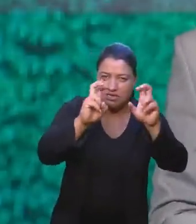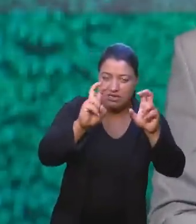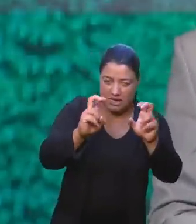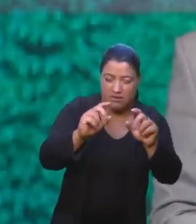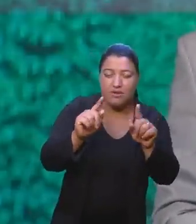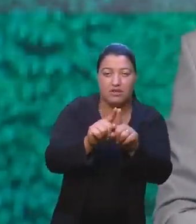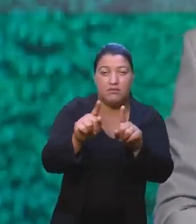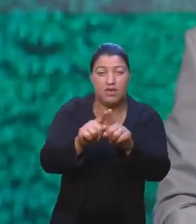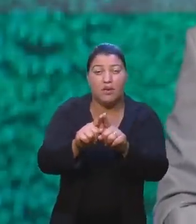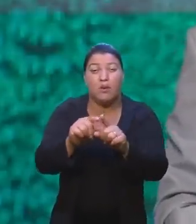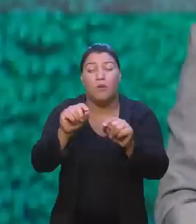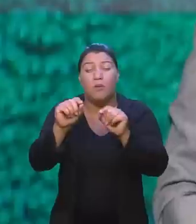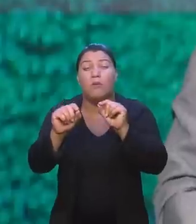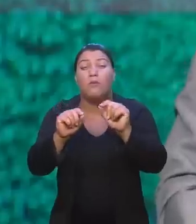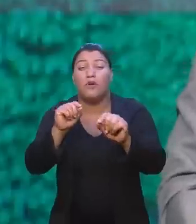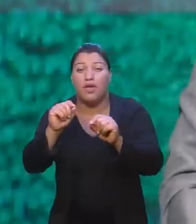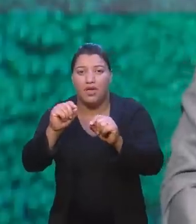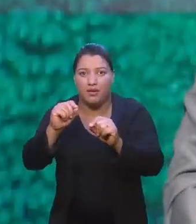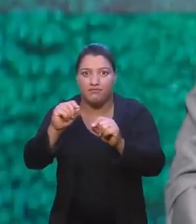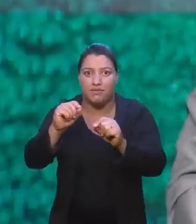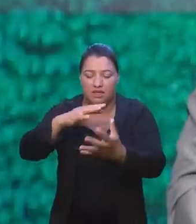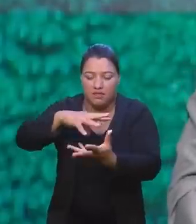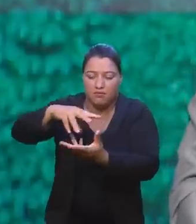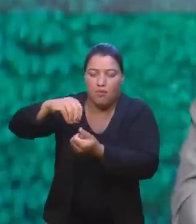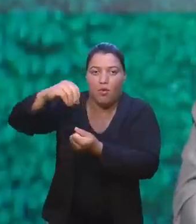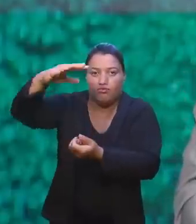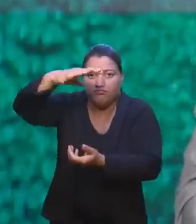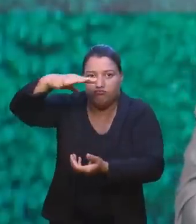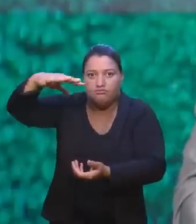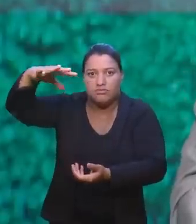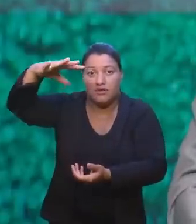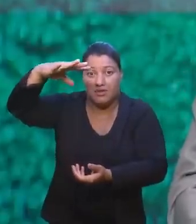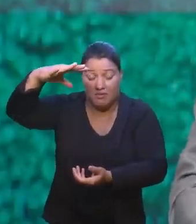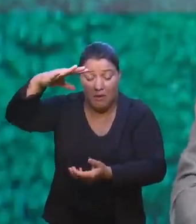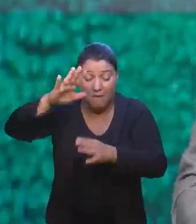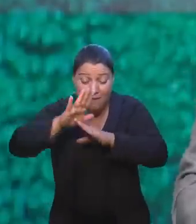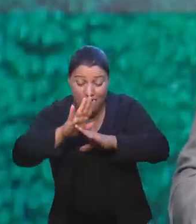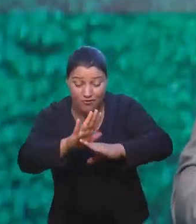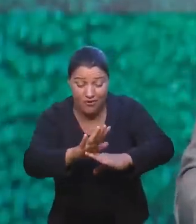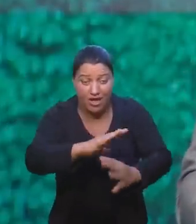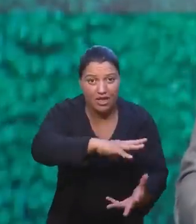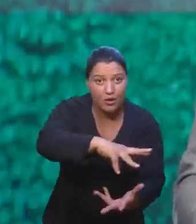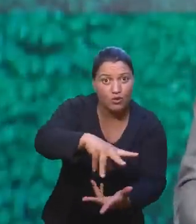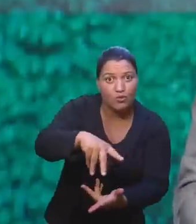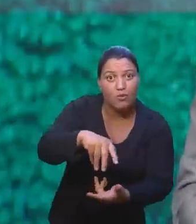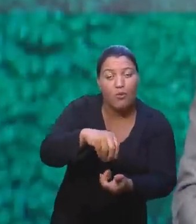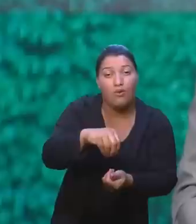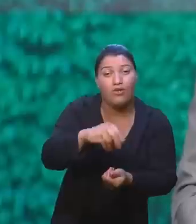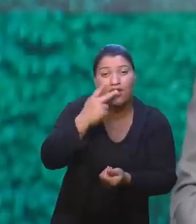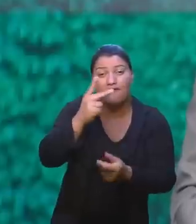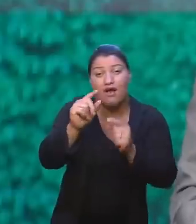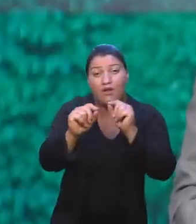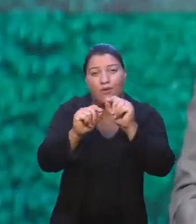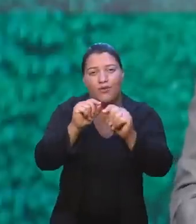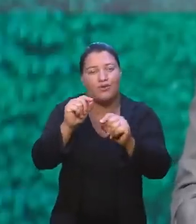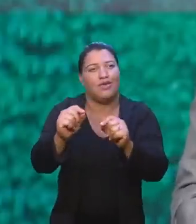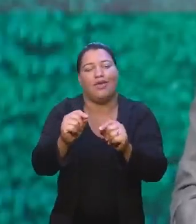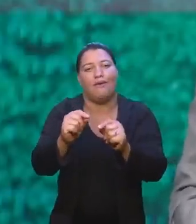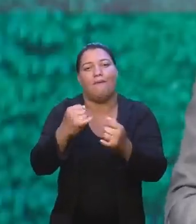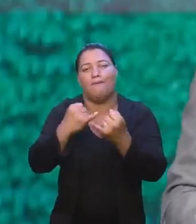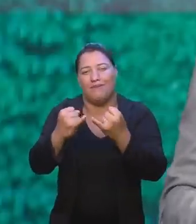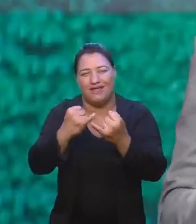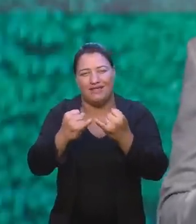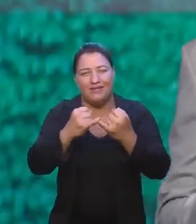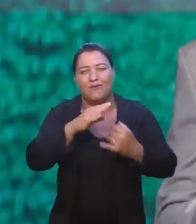mundo espiritual, em prol do bem aqui na Terra, ele diz quase que, se assemelhando a Bezerra,